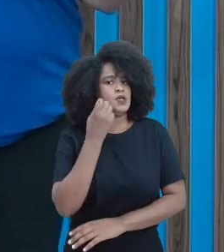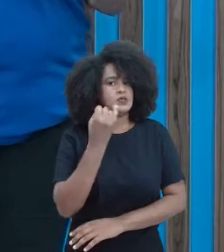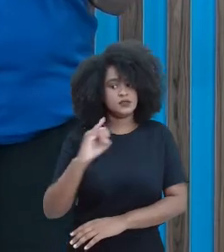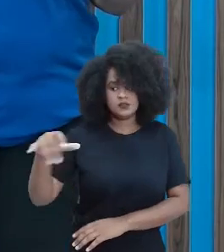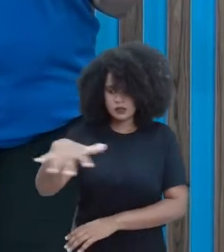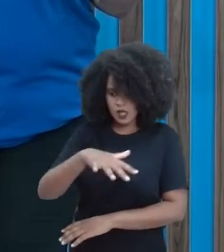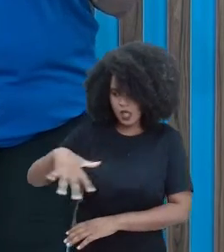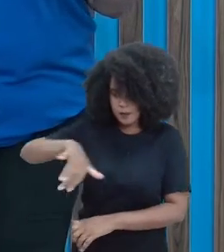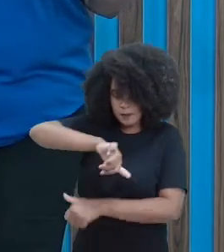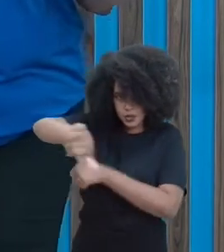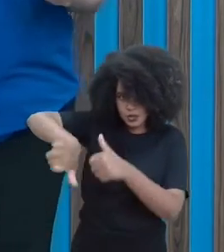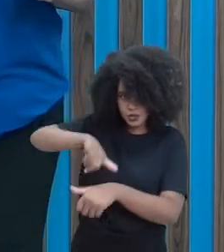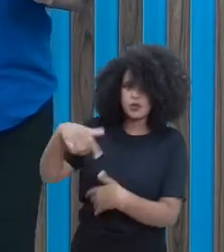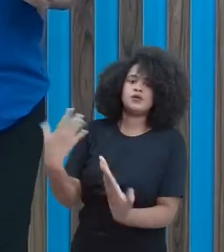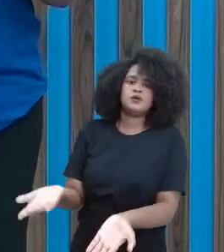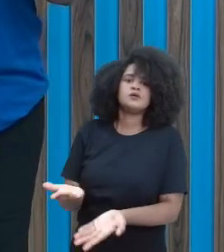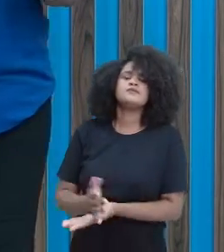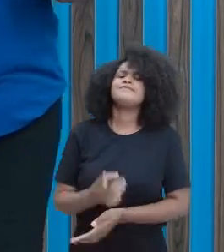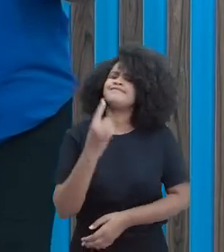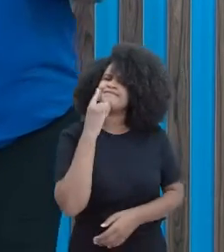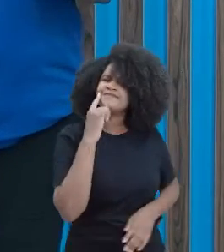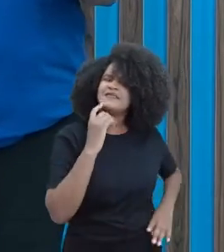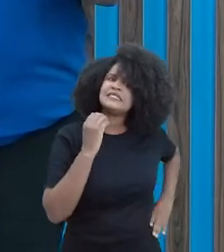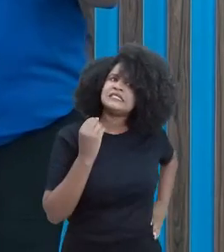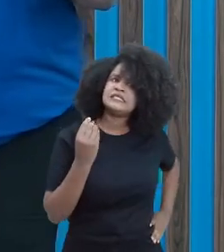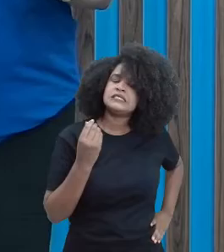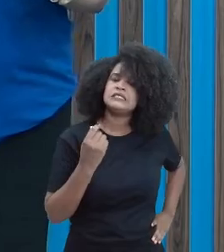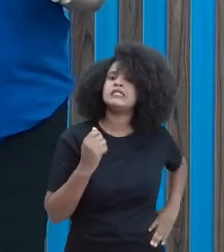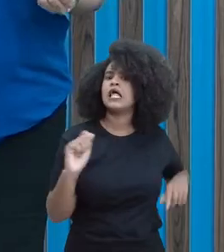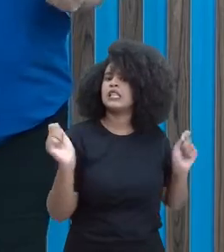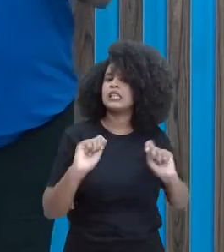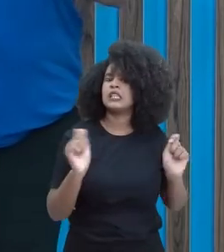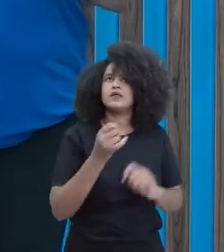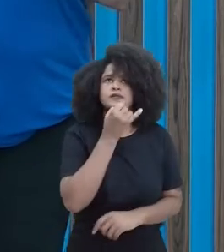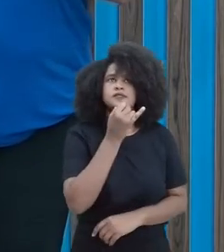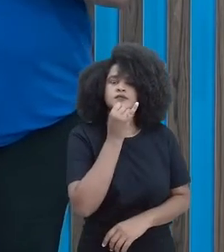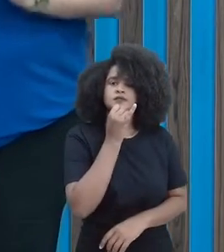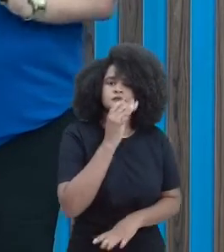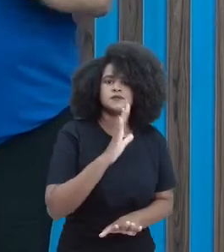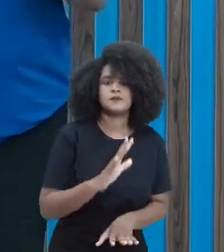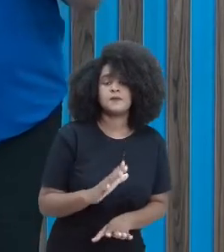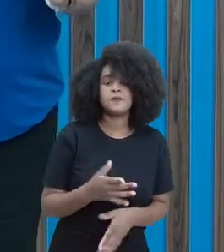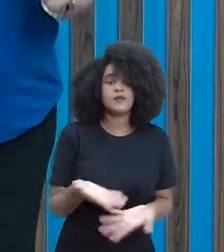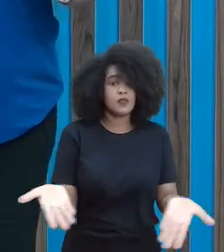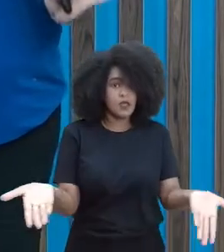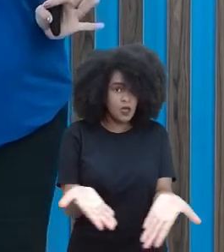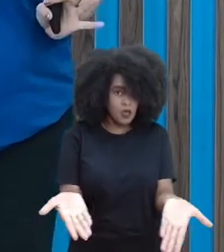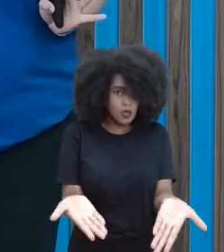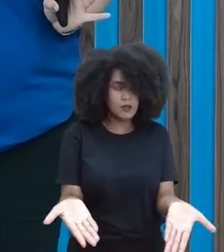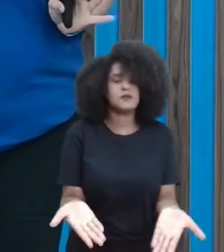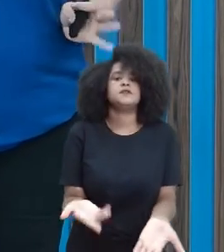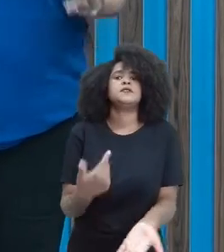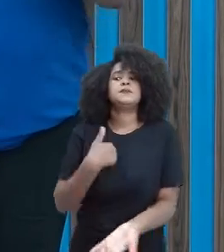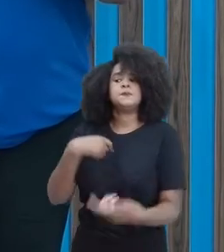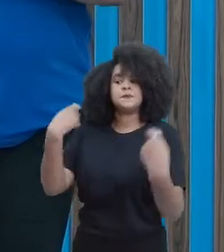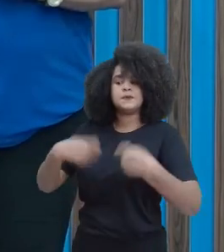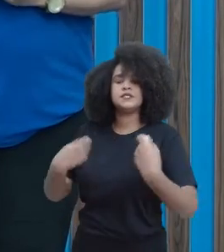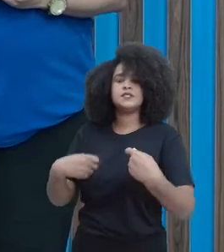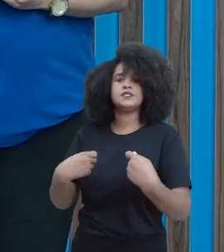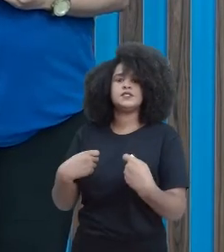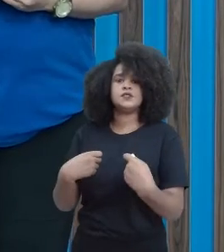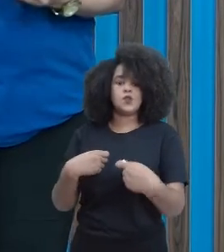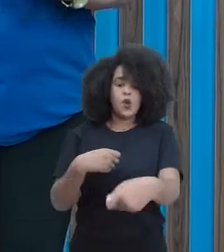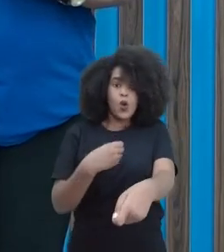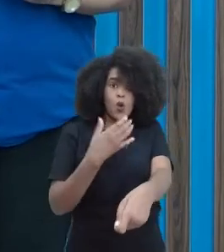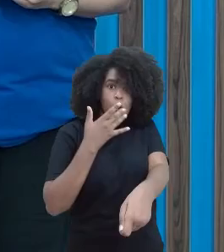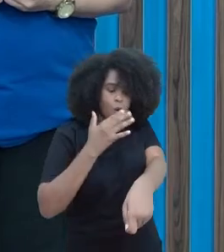ambiente muda, pessoal, adianta a gente pensar assim, eita, agora eu preciso mudar de